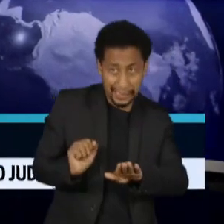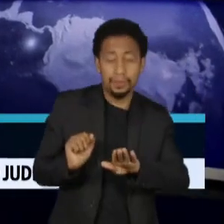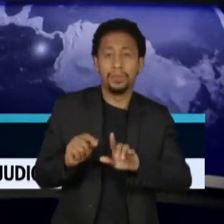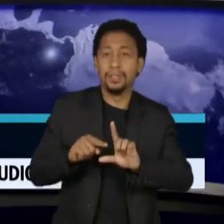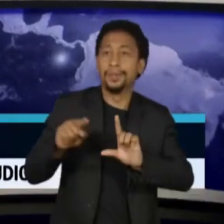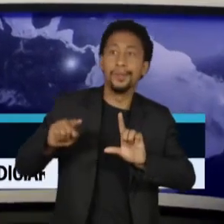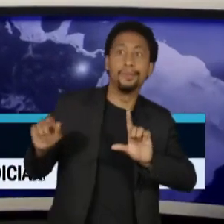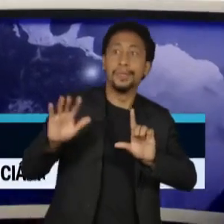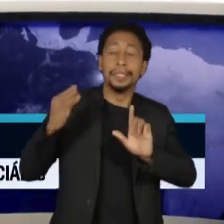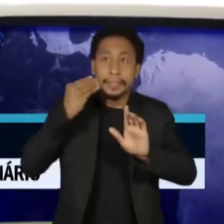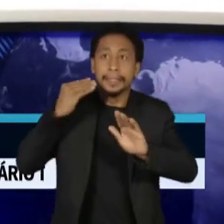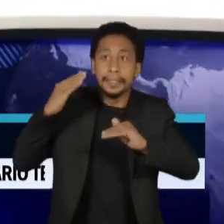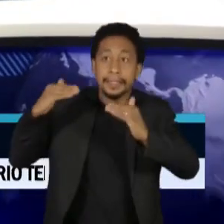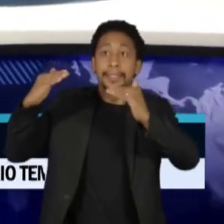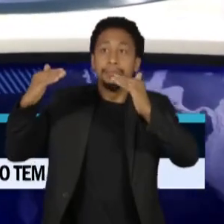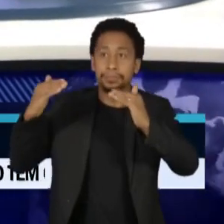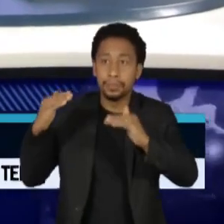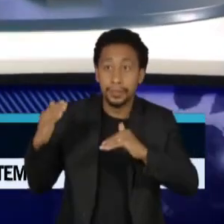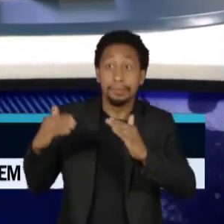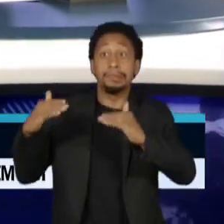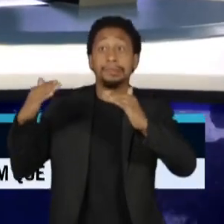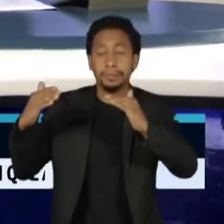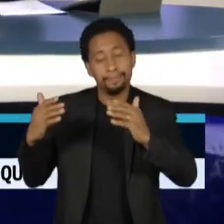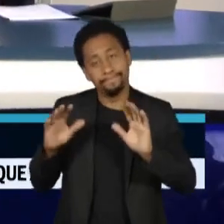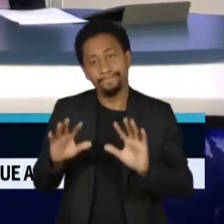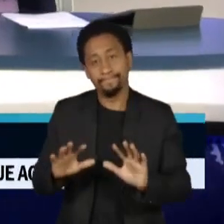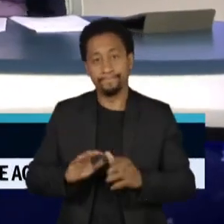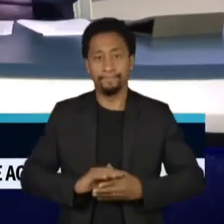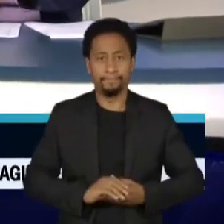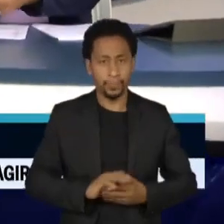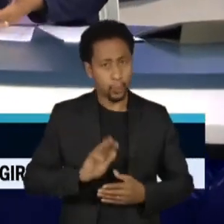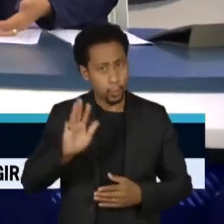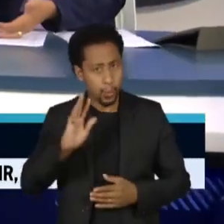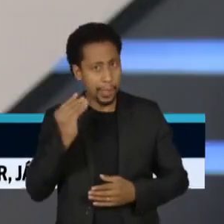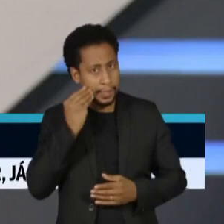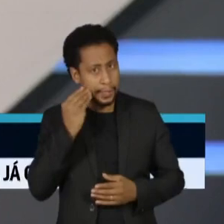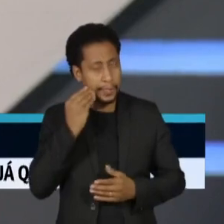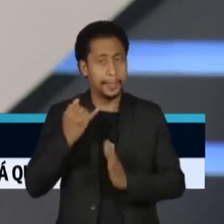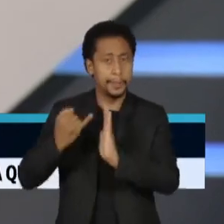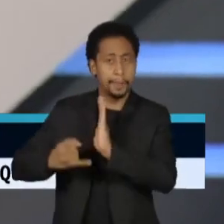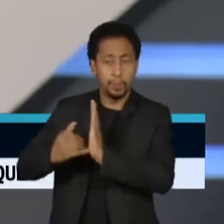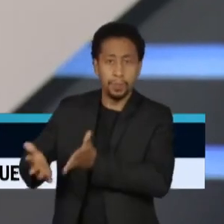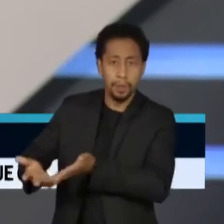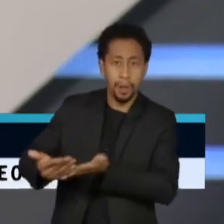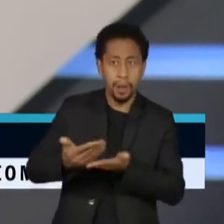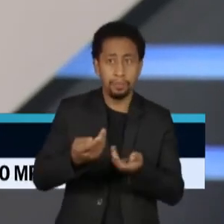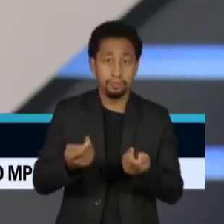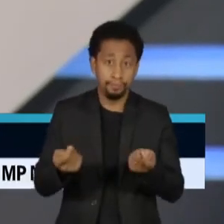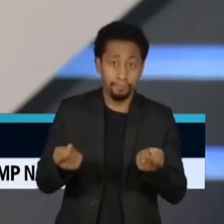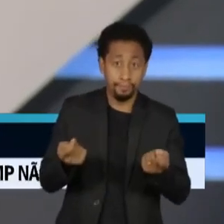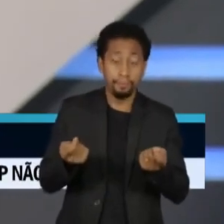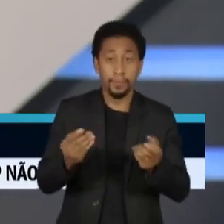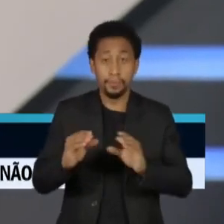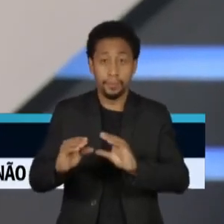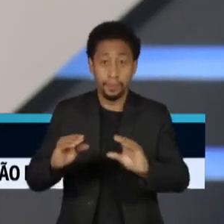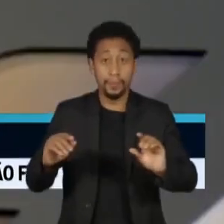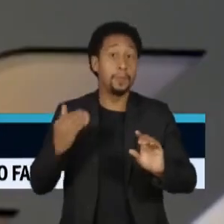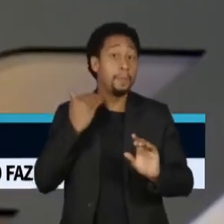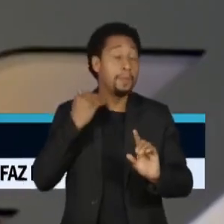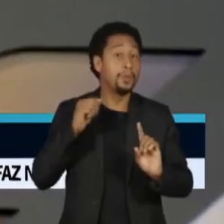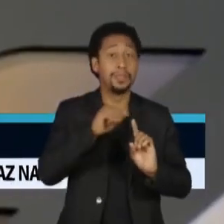Gessner, o quanto as declarações de Lula contra o equilíbrio fiscal e a independência do Banco Central têm afetado a